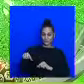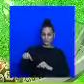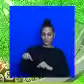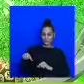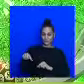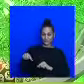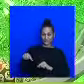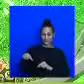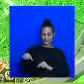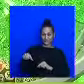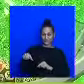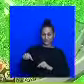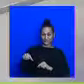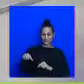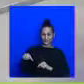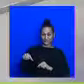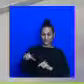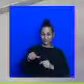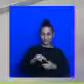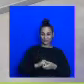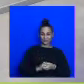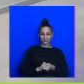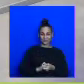traço diferenciador embaixo do número.